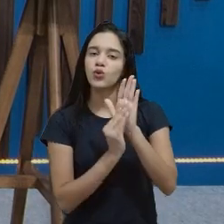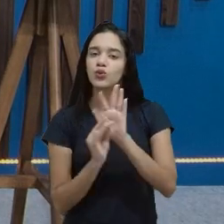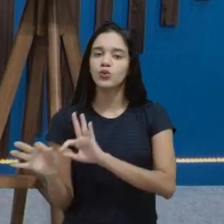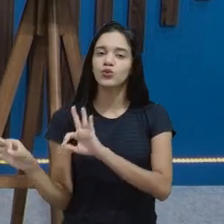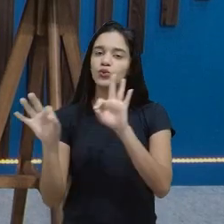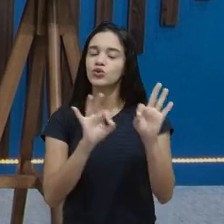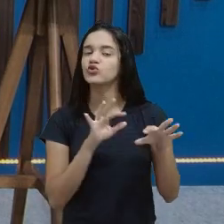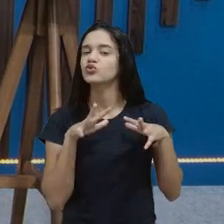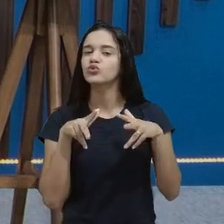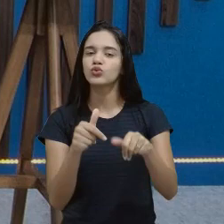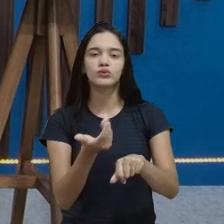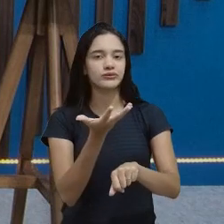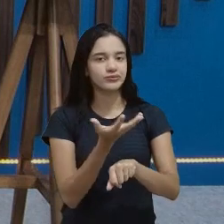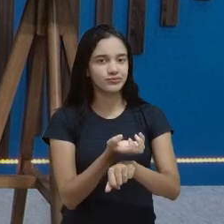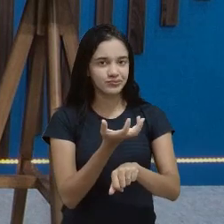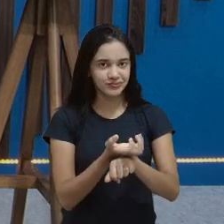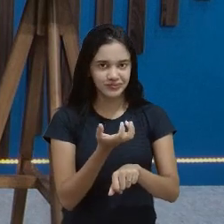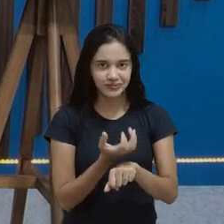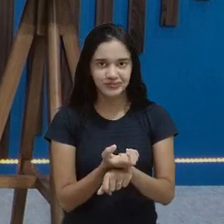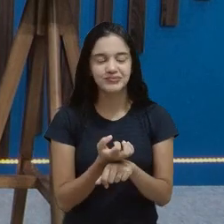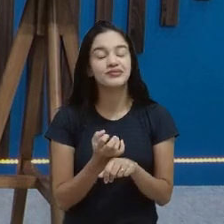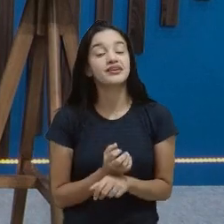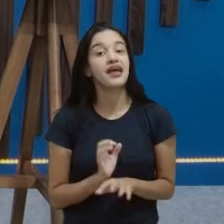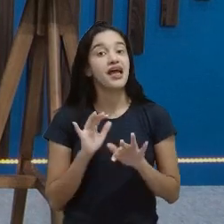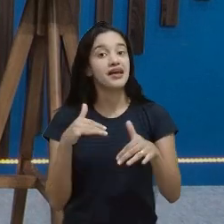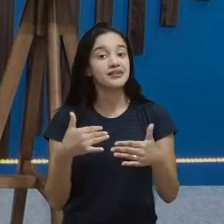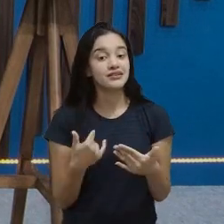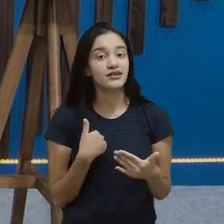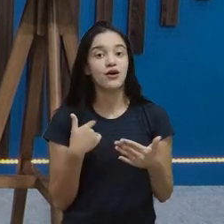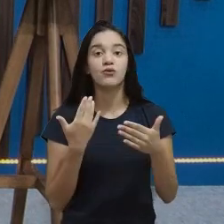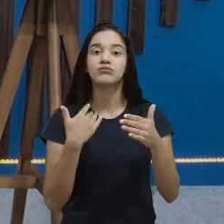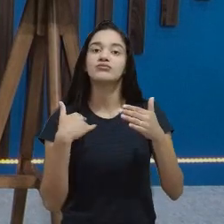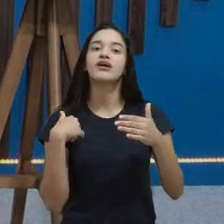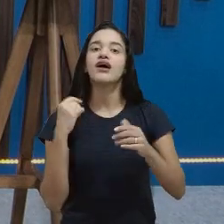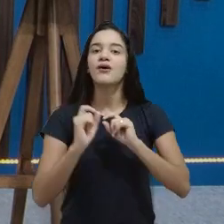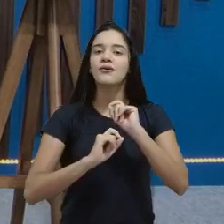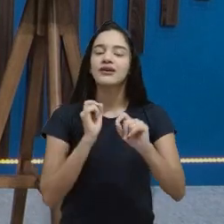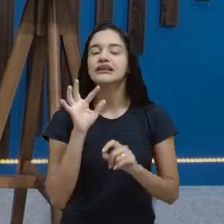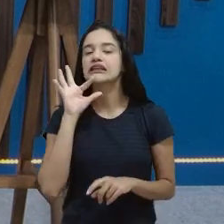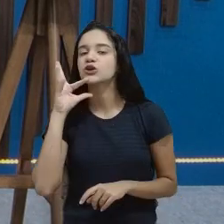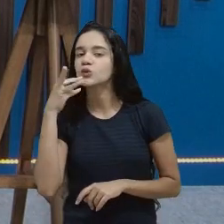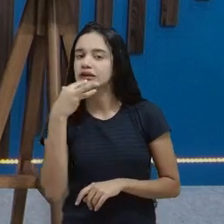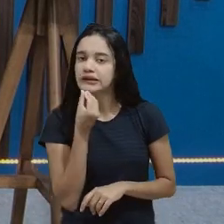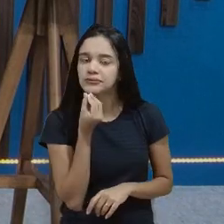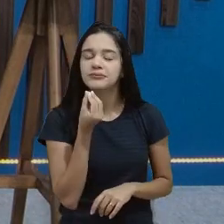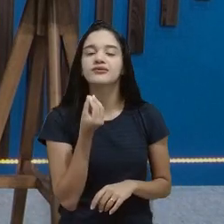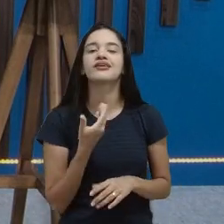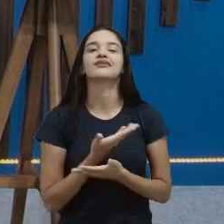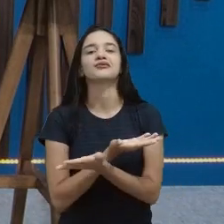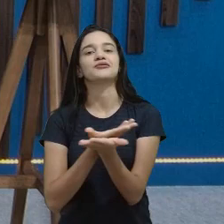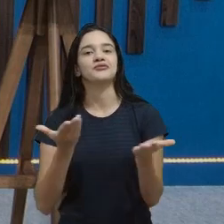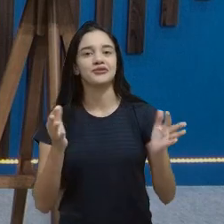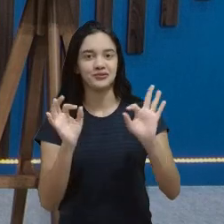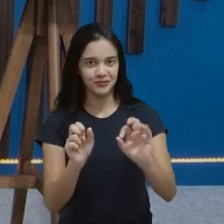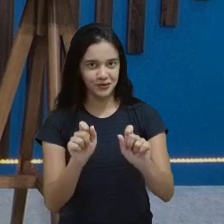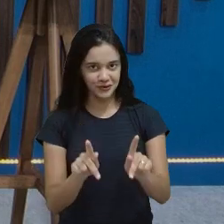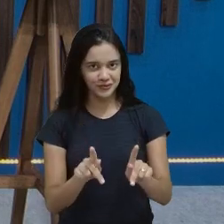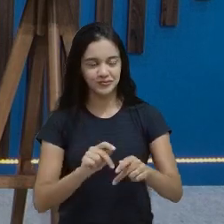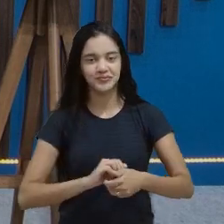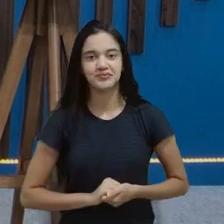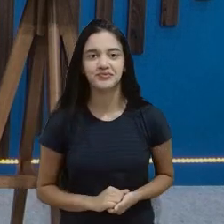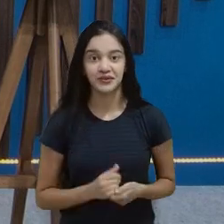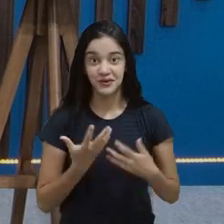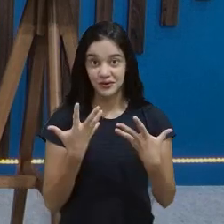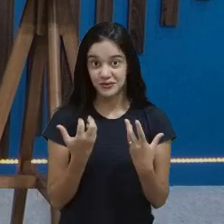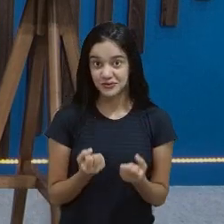todas as disciplinas. Não é? Então, todo esse acervo de conhecimento é de vocês, ok?